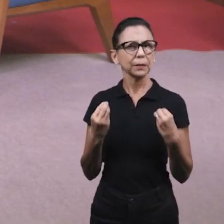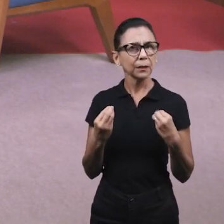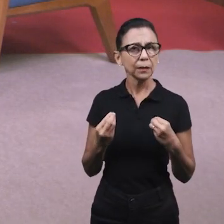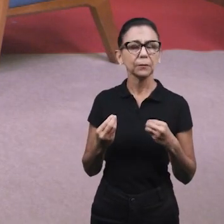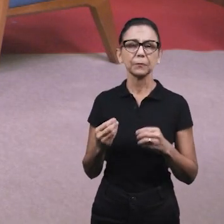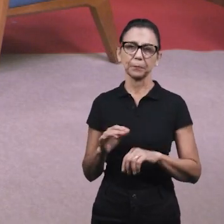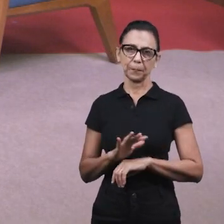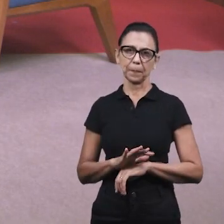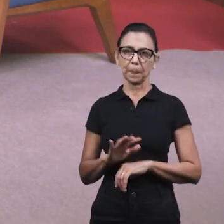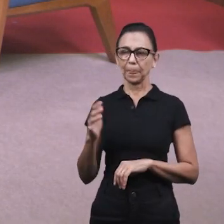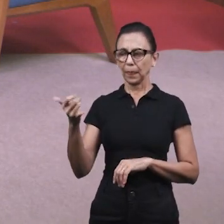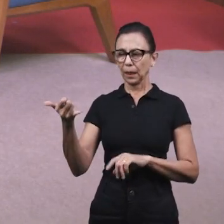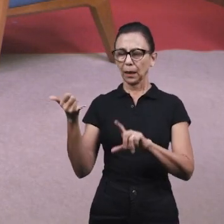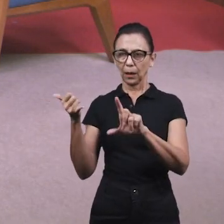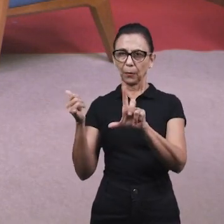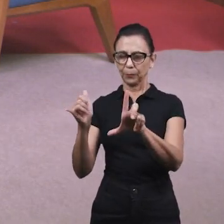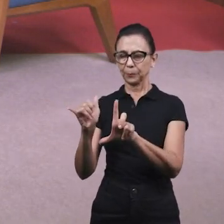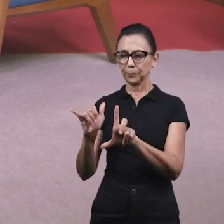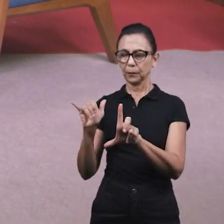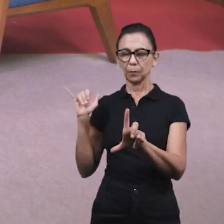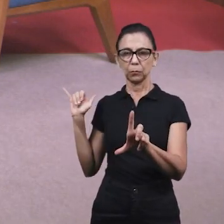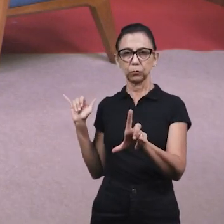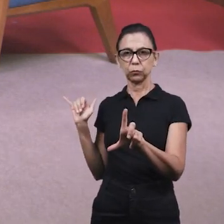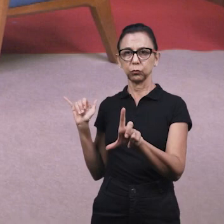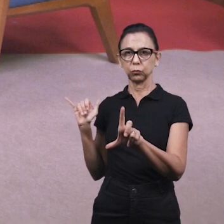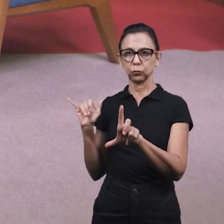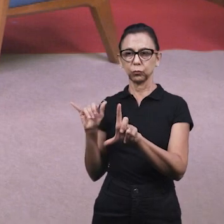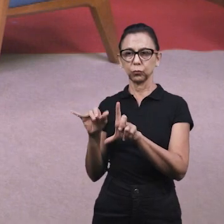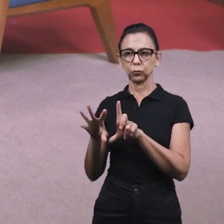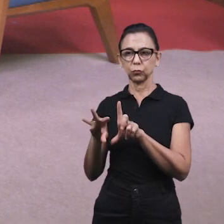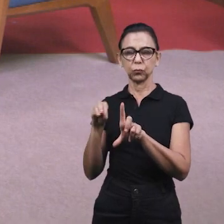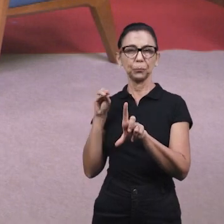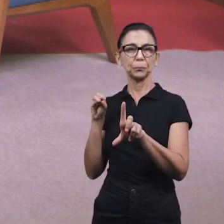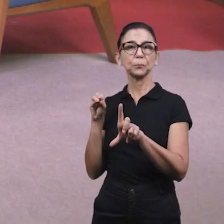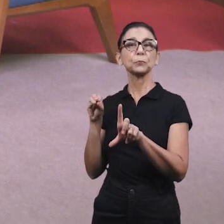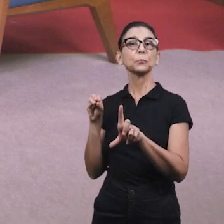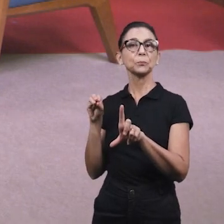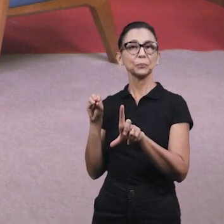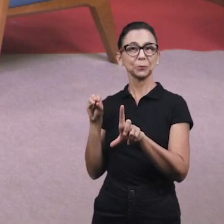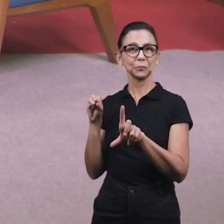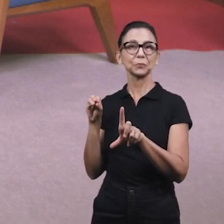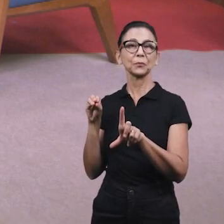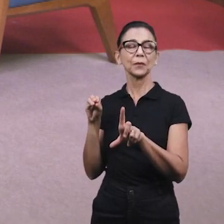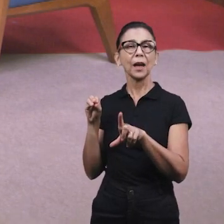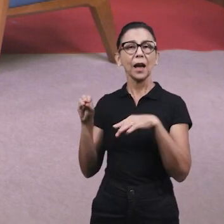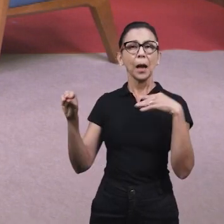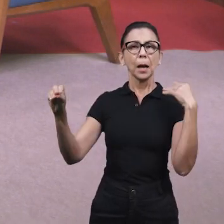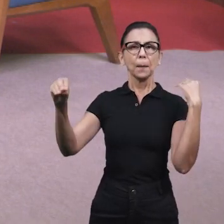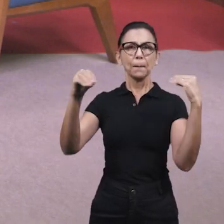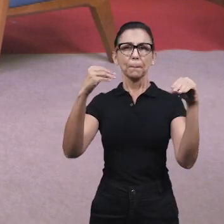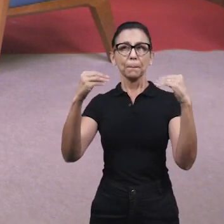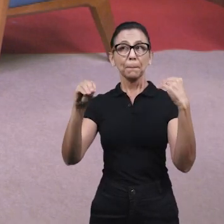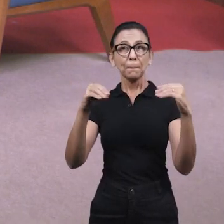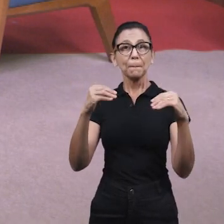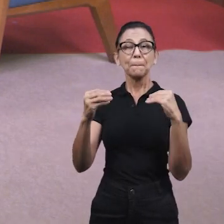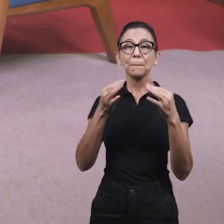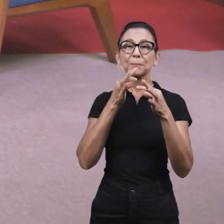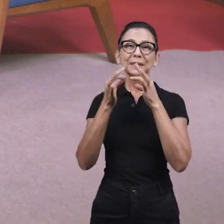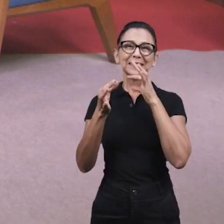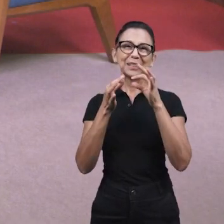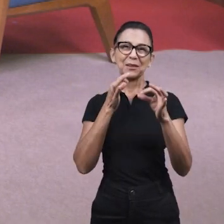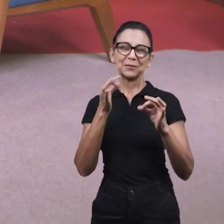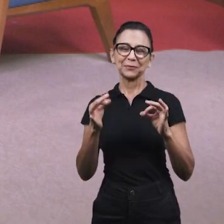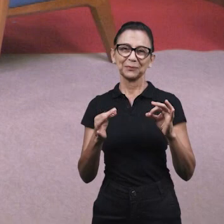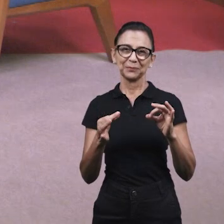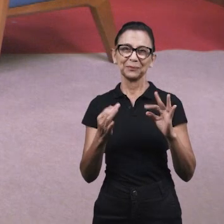apontar a câmera do seu celular, o objetivo desse QR Code é para você apontar a câmera do seu celular e enviar para nós a sua participação falando